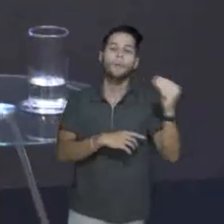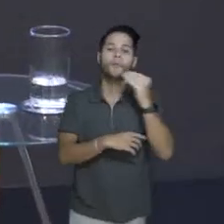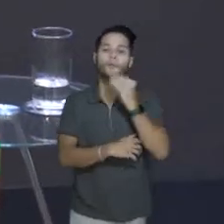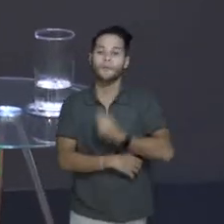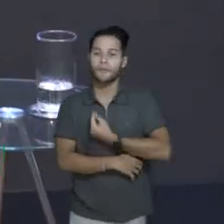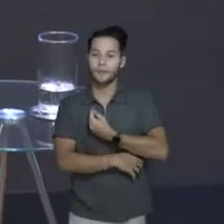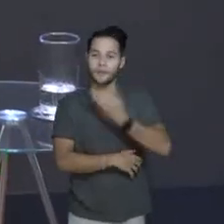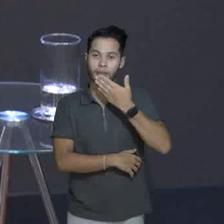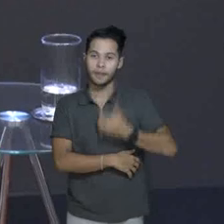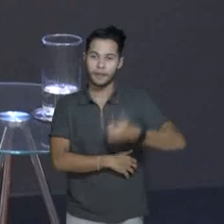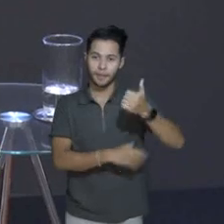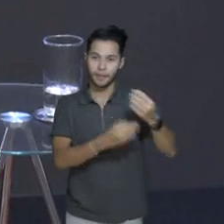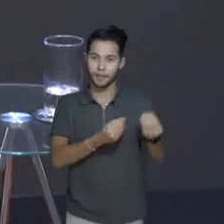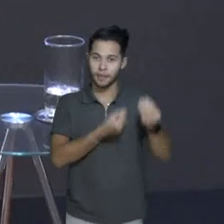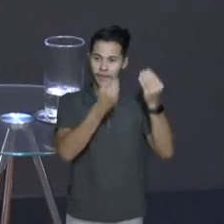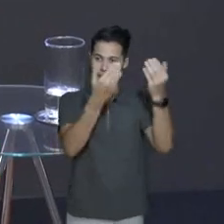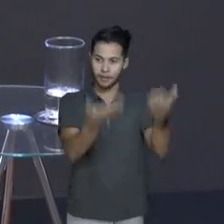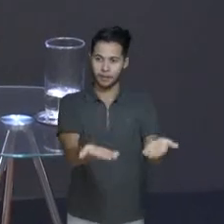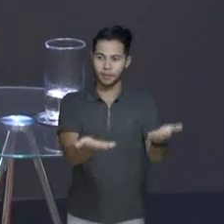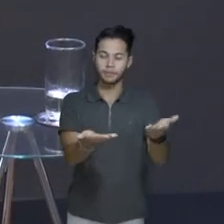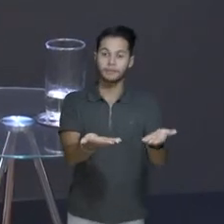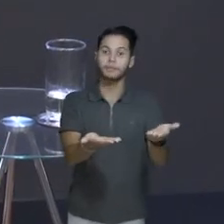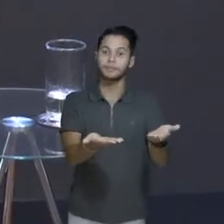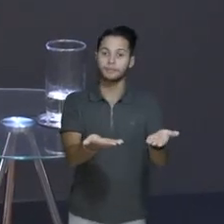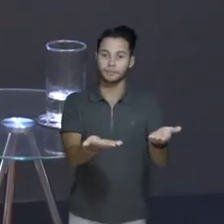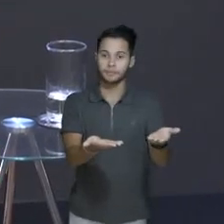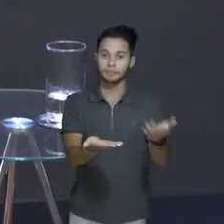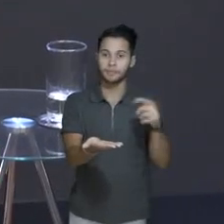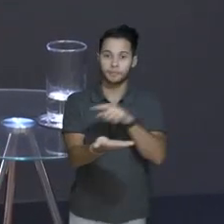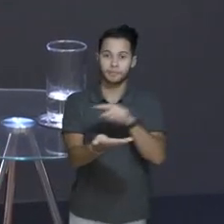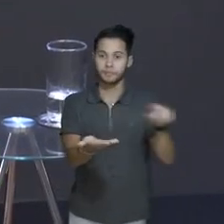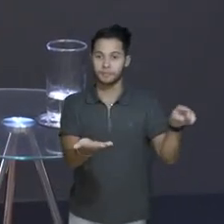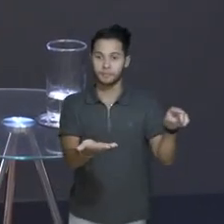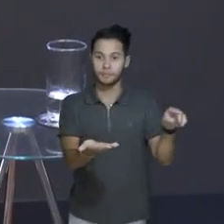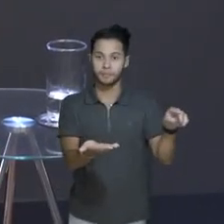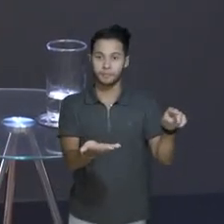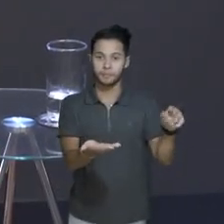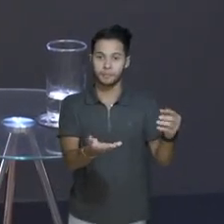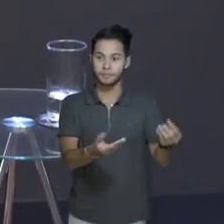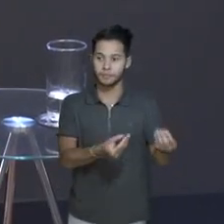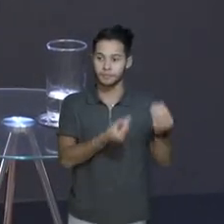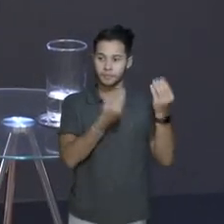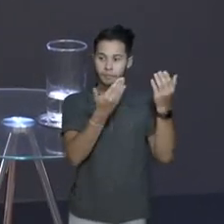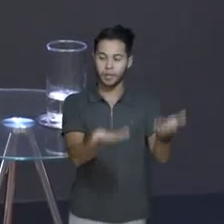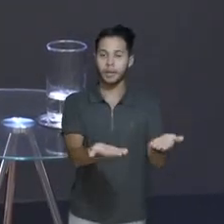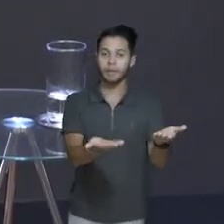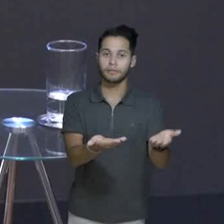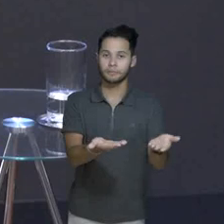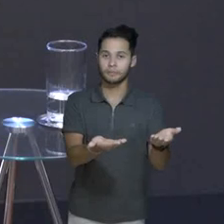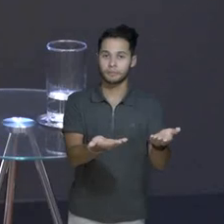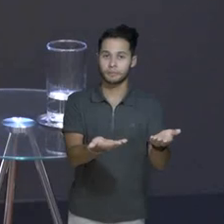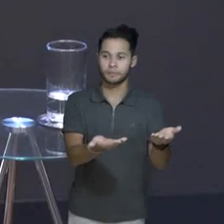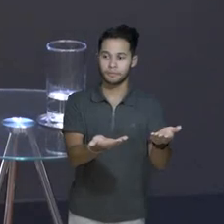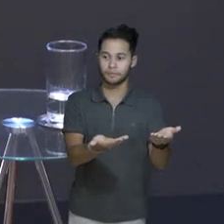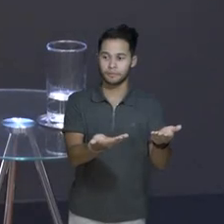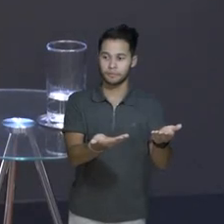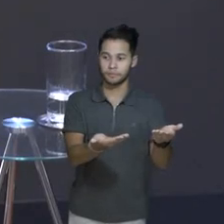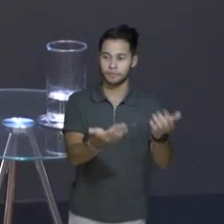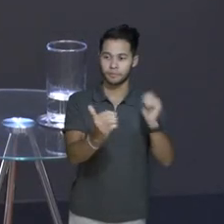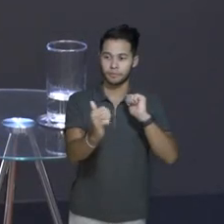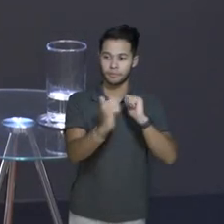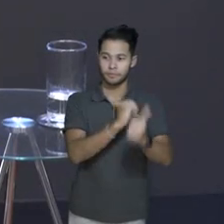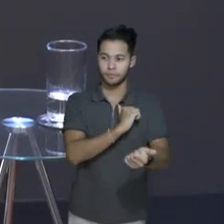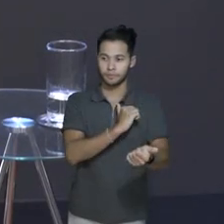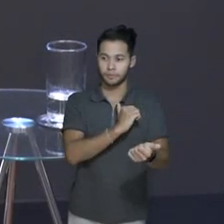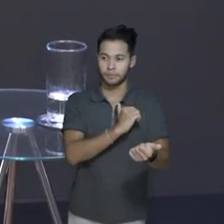direcional falar aqui tem um bom caminho para você o esporte tem essa ferramenta mas o esporte também